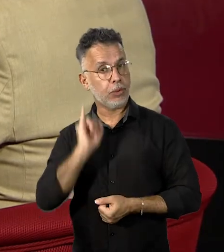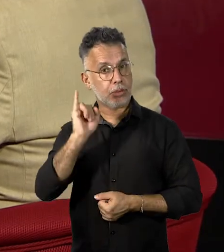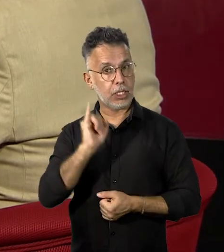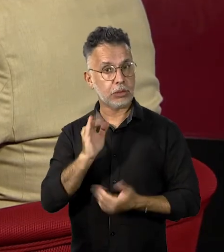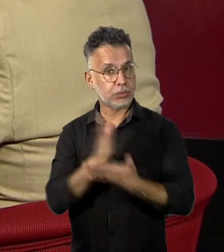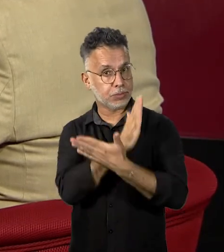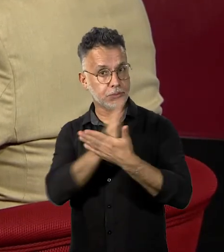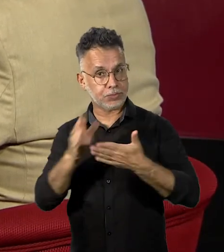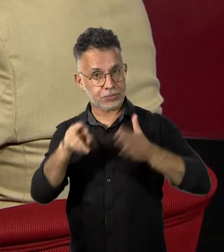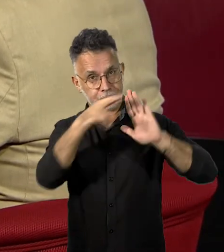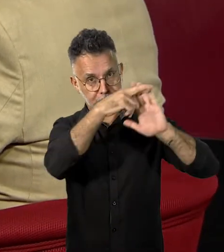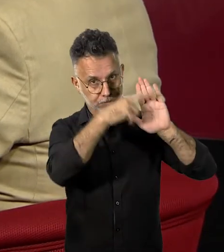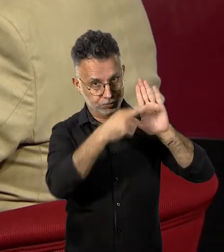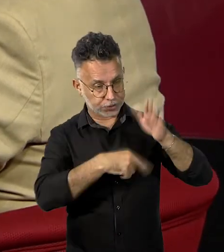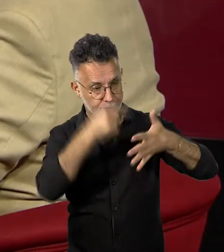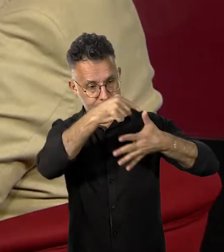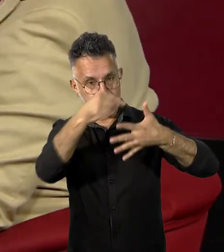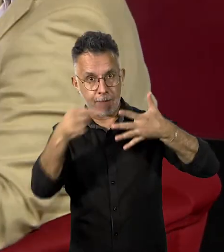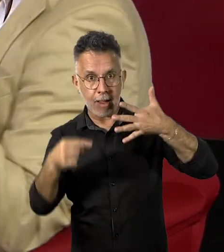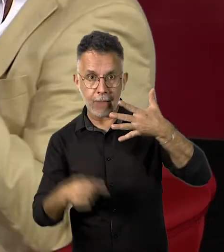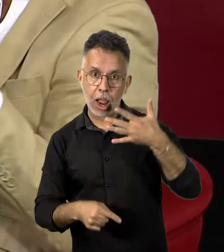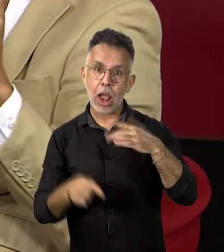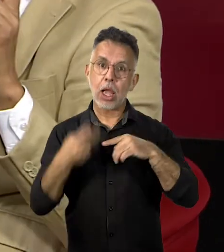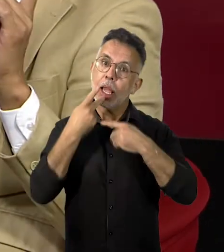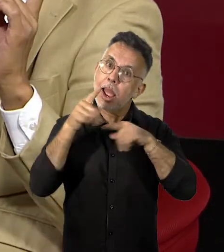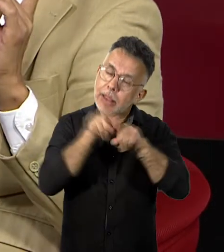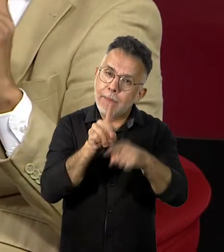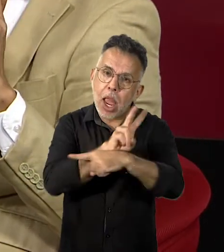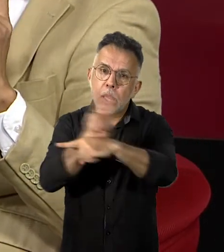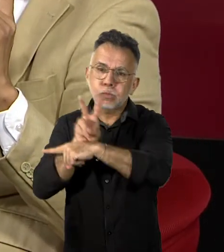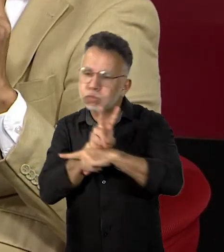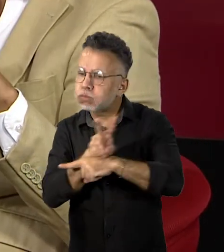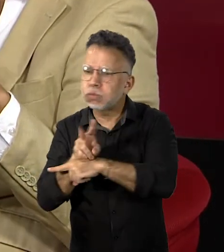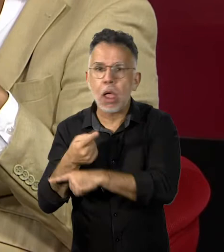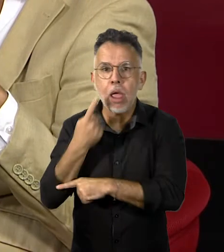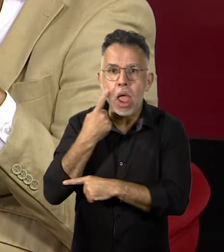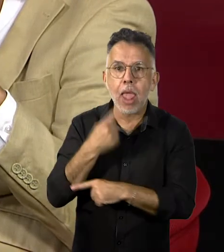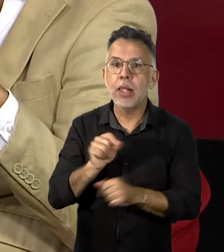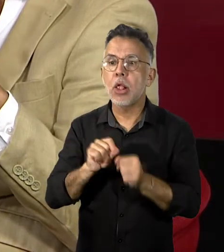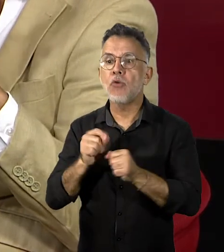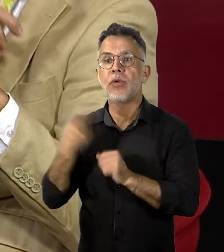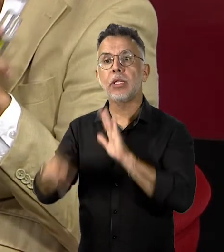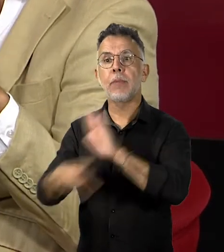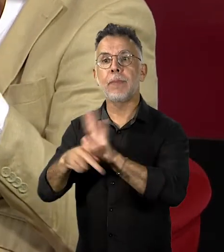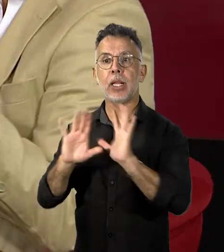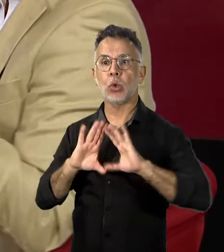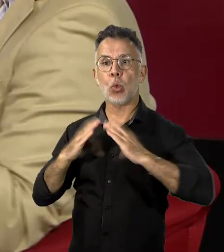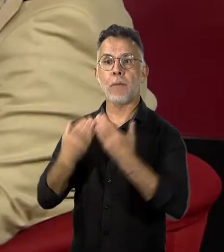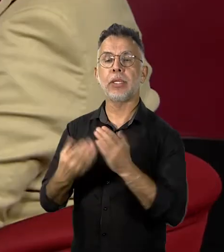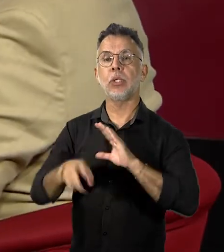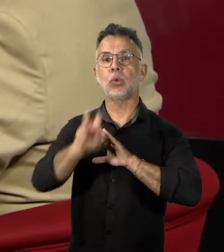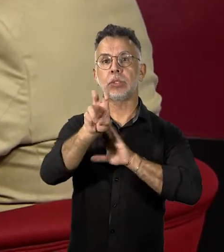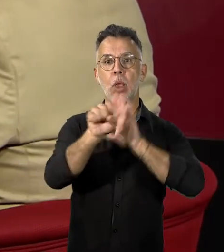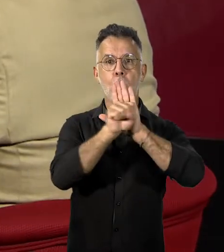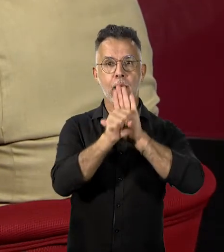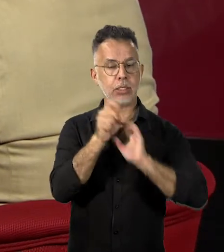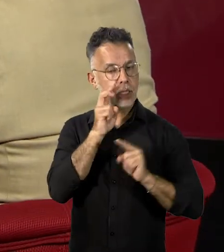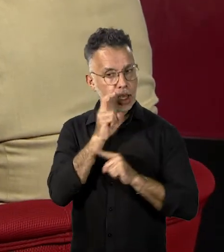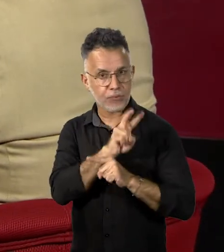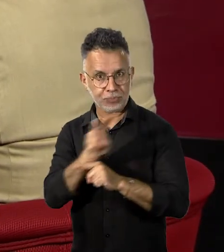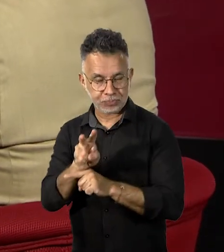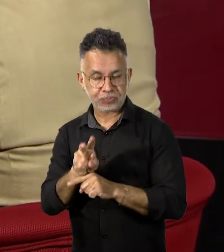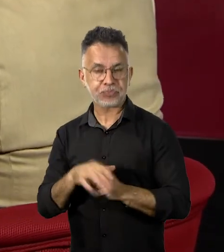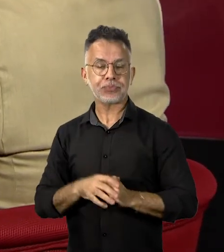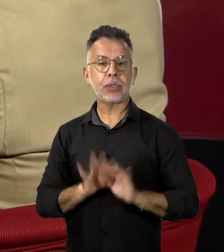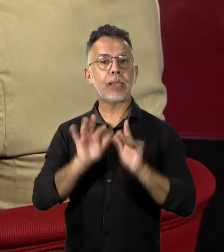Importante definir procedimentos, como nós falamos, e também auditorias periódicas que serão feitas pelo comitê do 5S. E